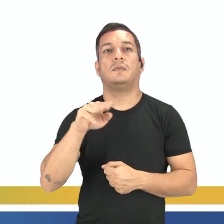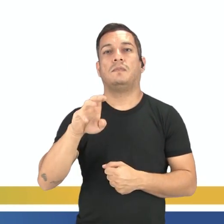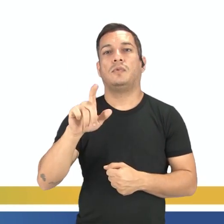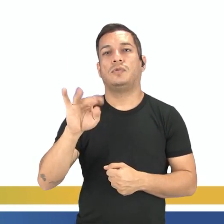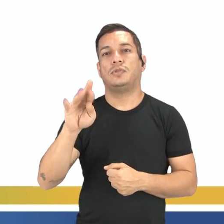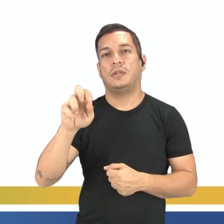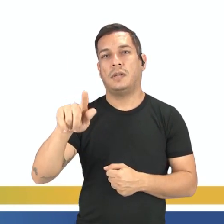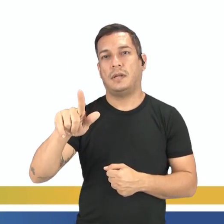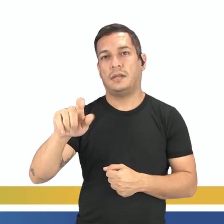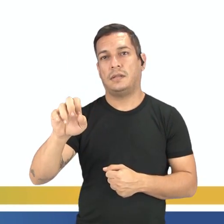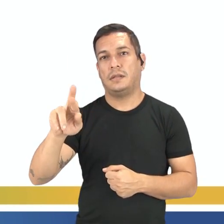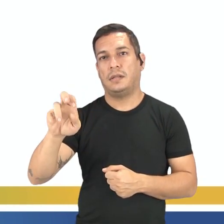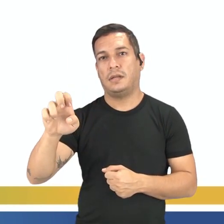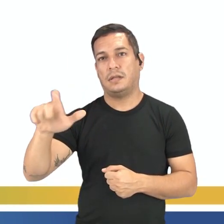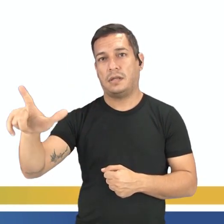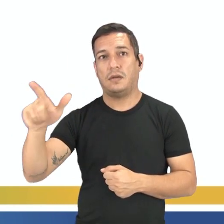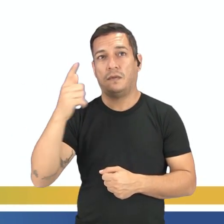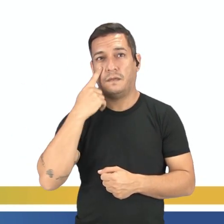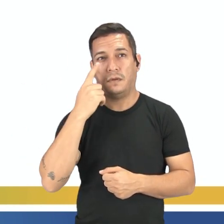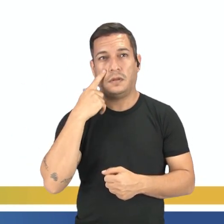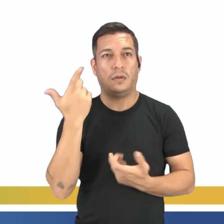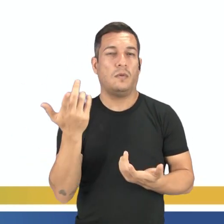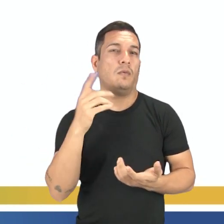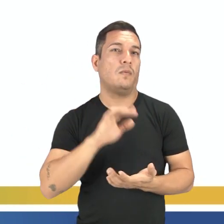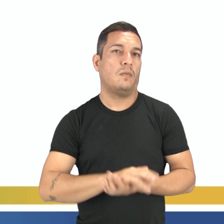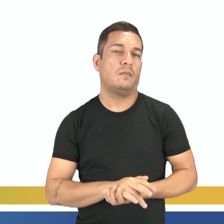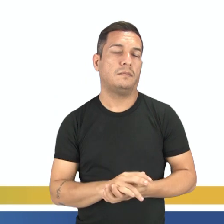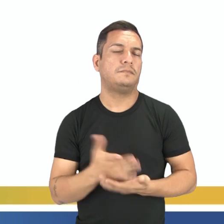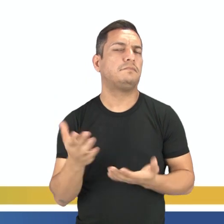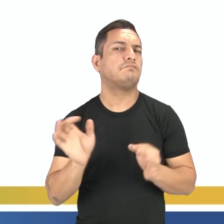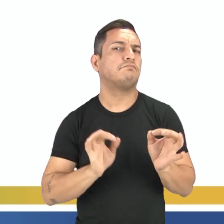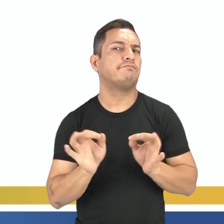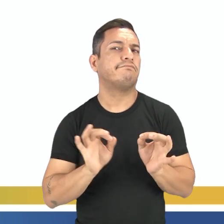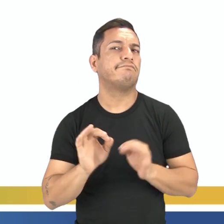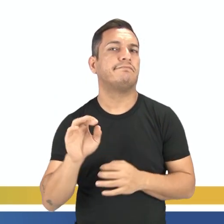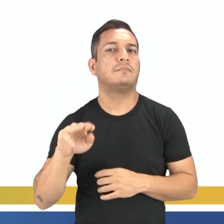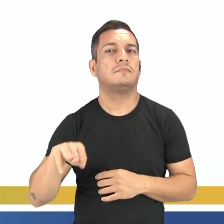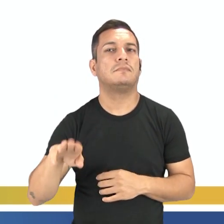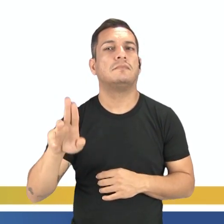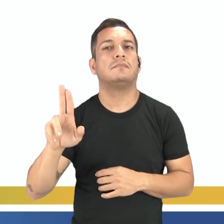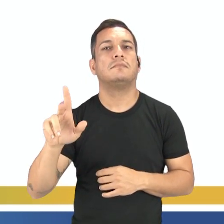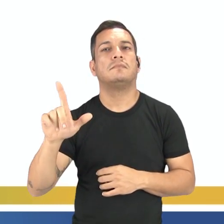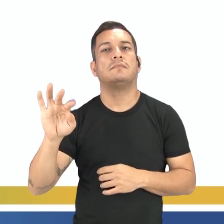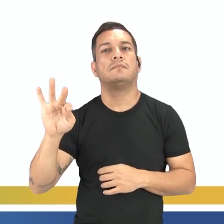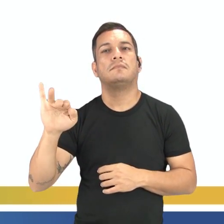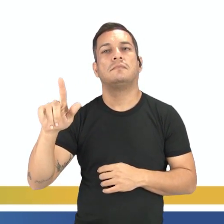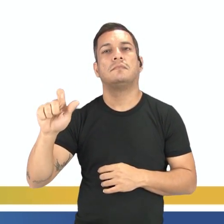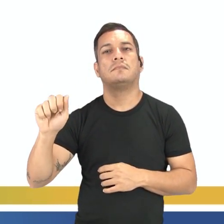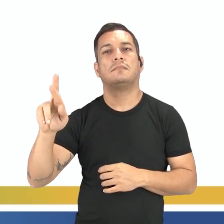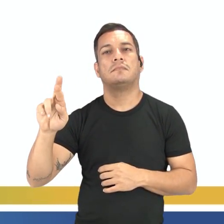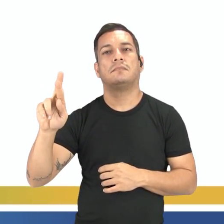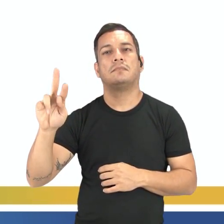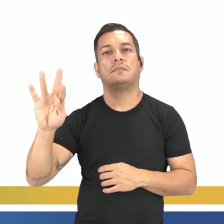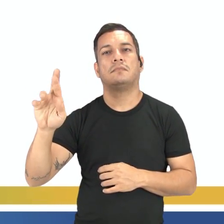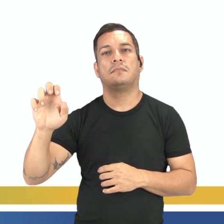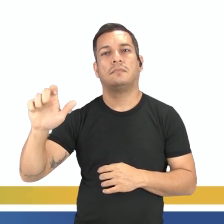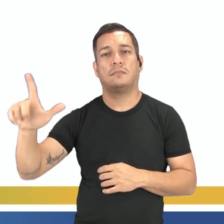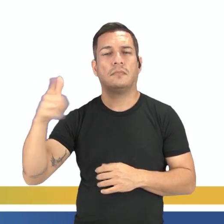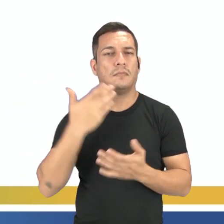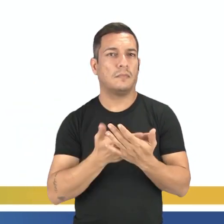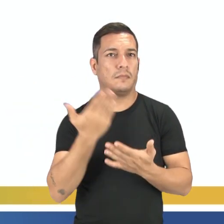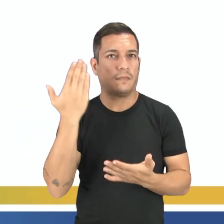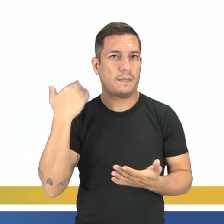multilateral denominada. Vamos lá, qual será essa organização multilateral? Nós já estudamos sobre isso em aulas